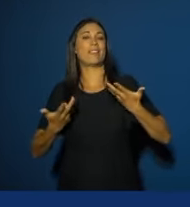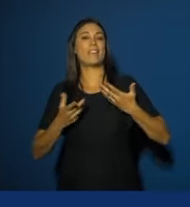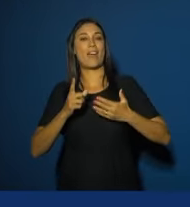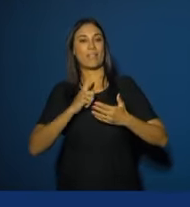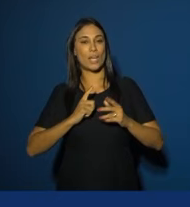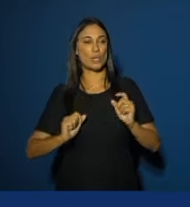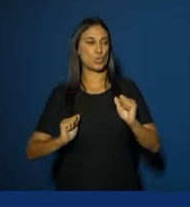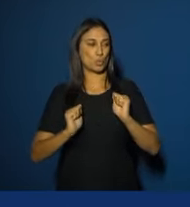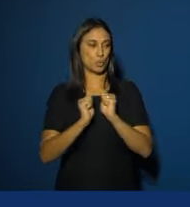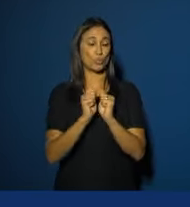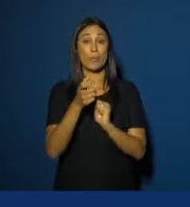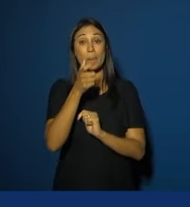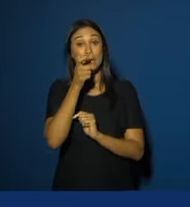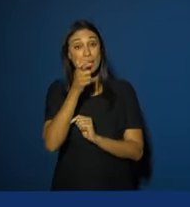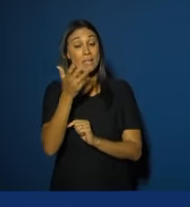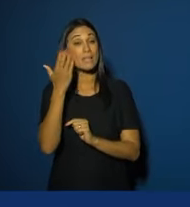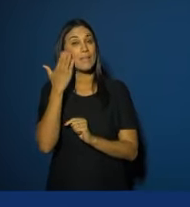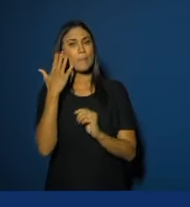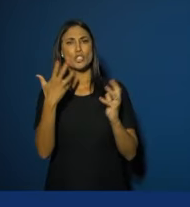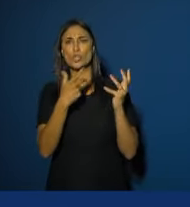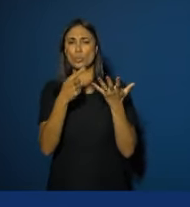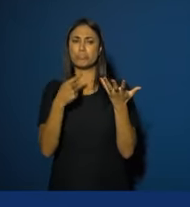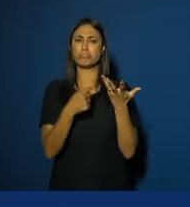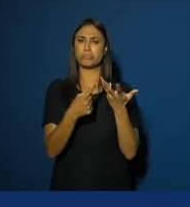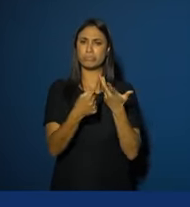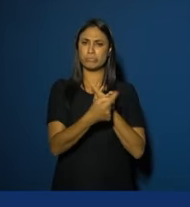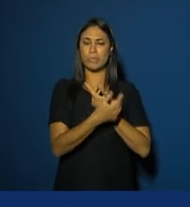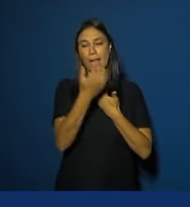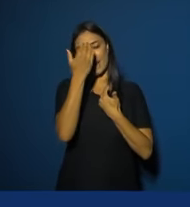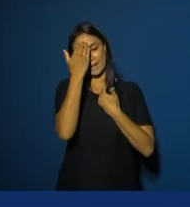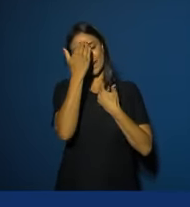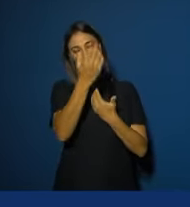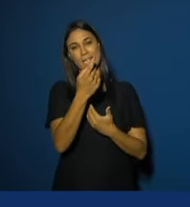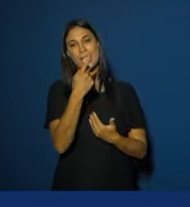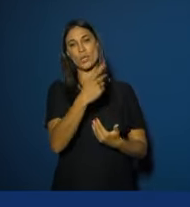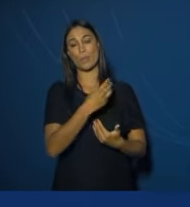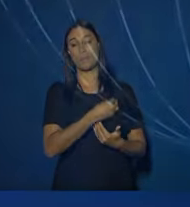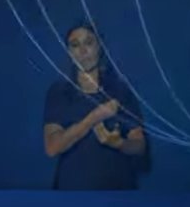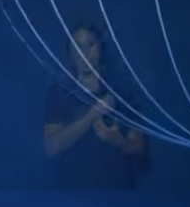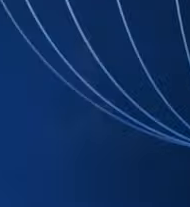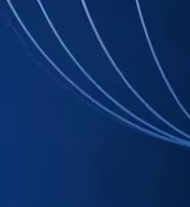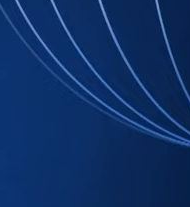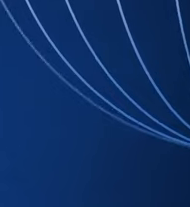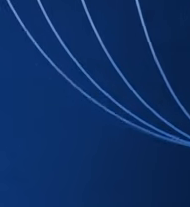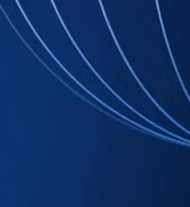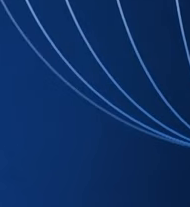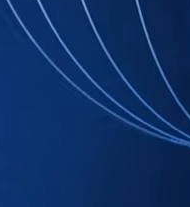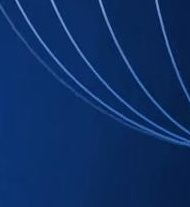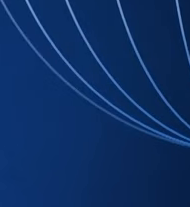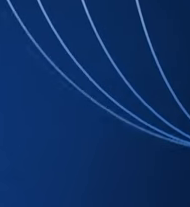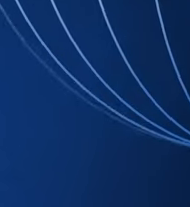tê-lo aqui, foi muito interessante saber de tudo isso. Agradeço muito a sua presença. Obrigada.